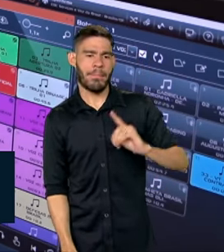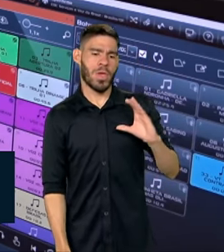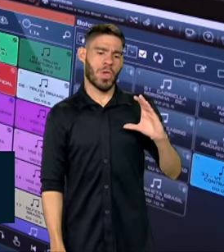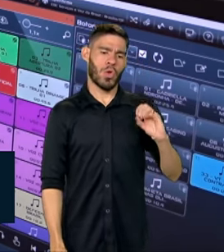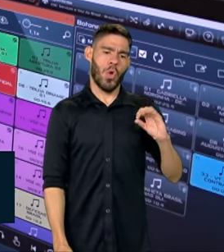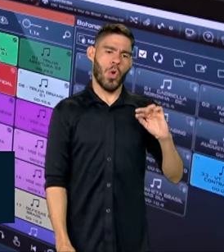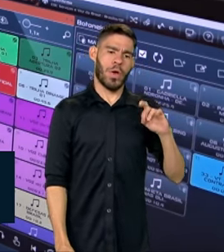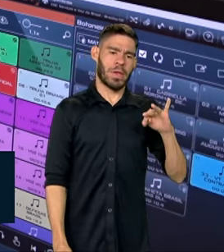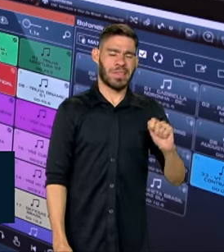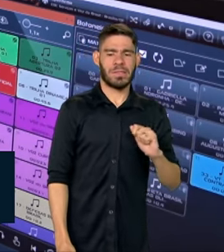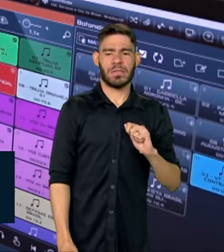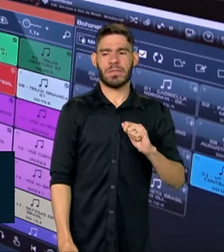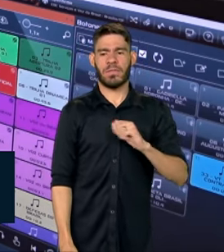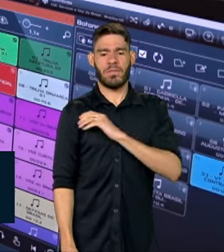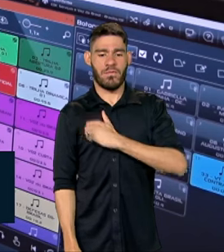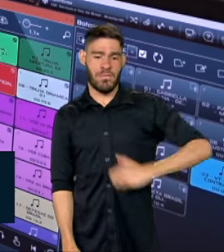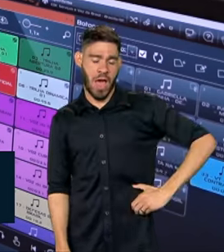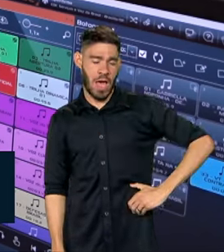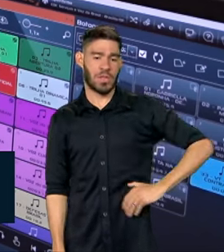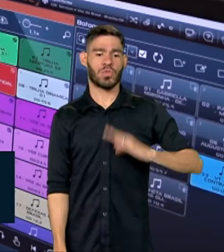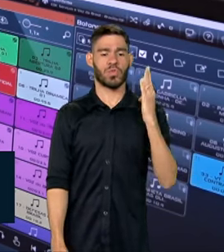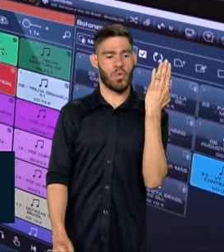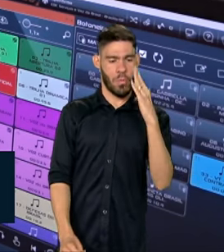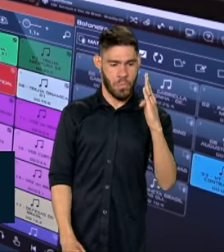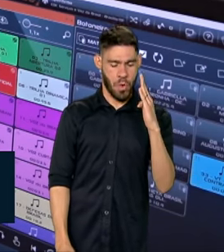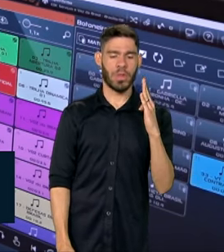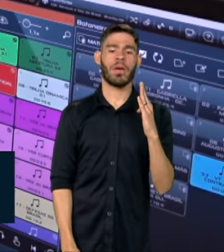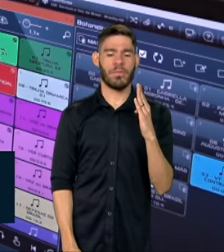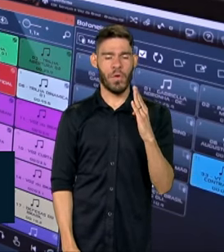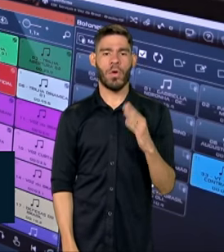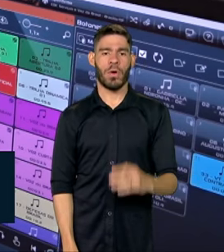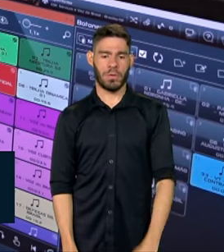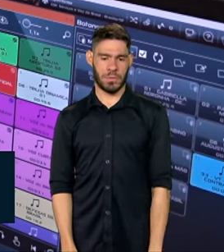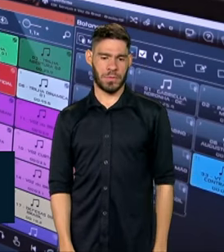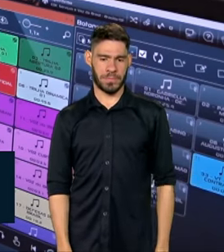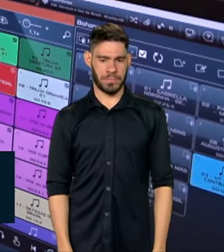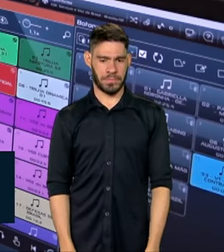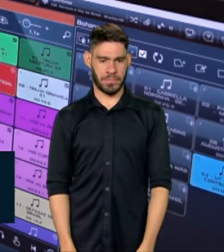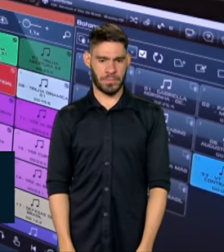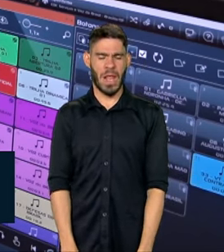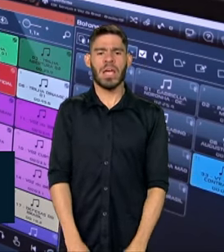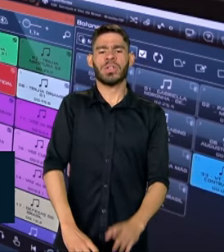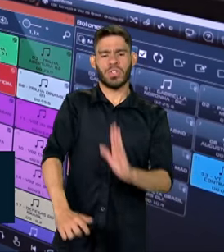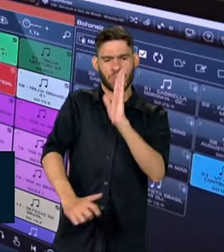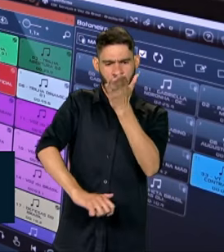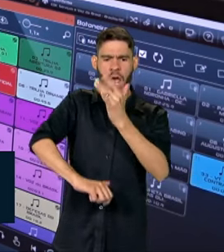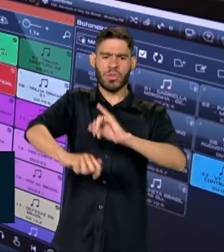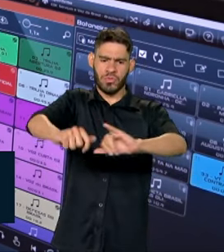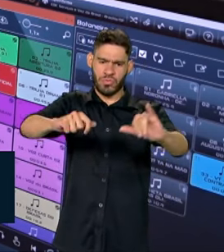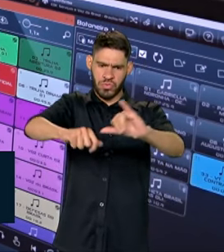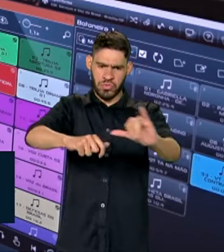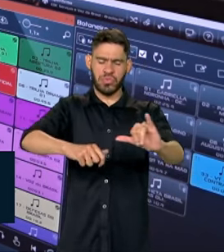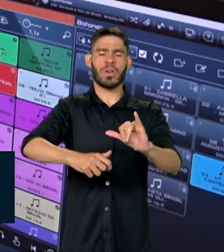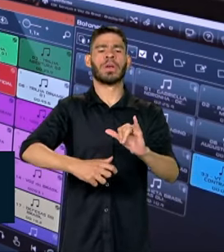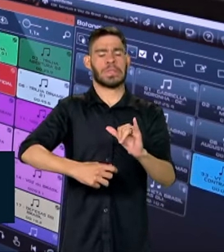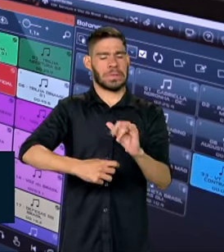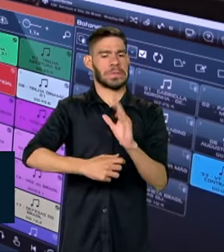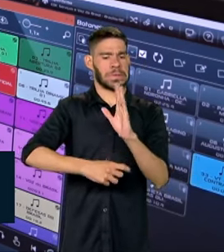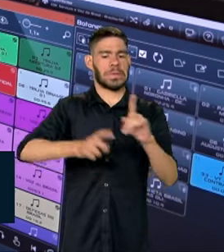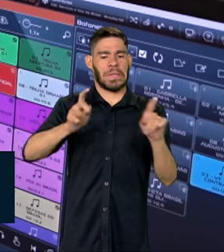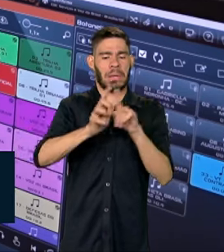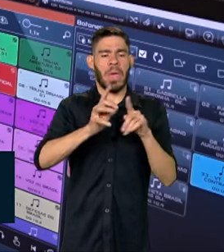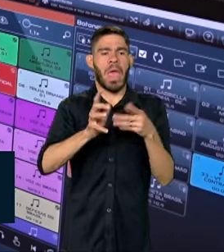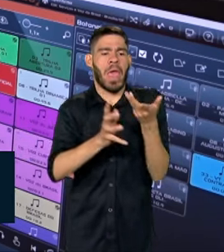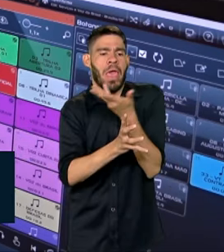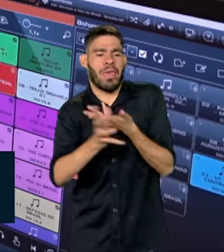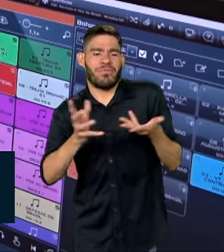Corinthians, com o Vasco, o Botafogo hoje já colocou, né, nas suas propagandas. Então, acho que nós estamos querendo